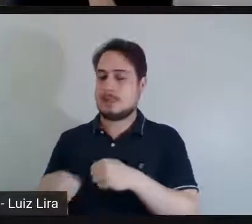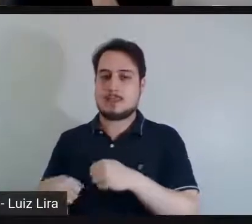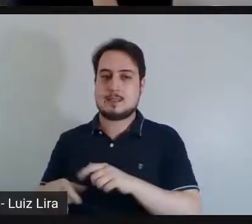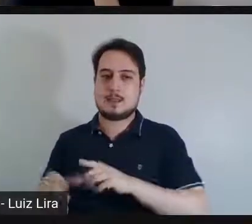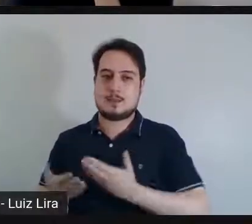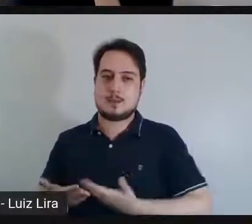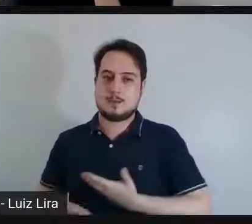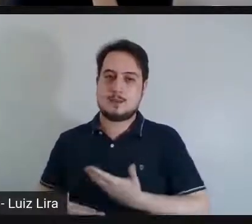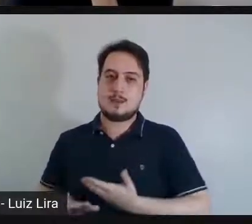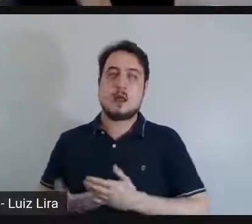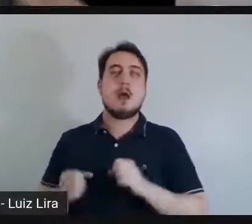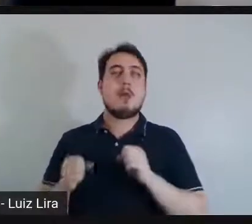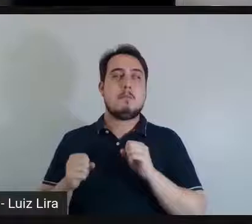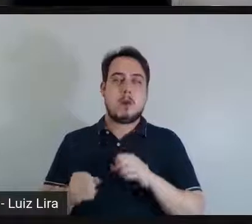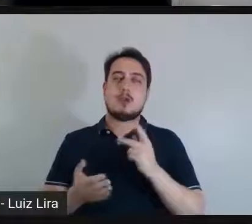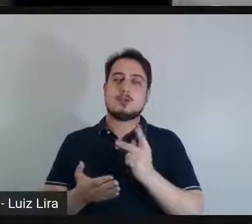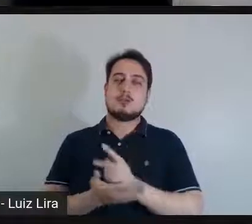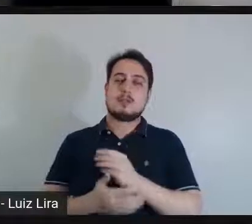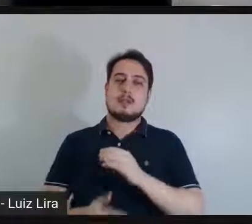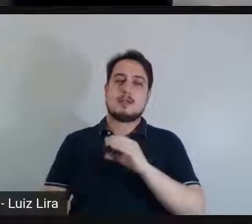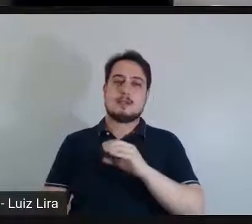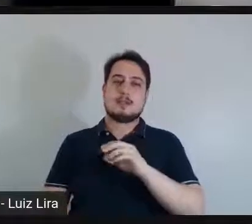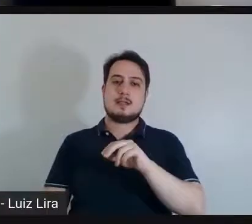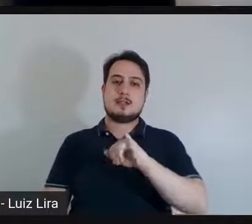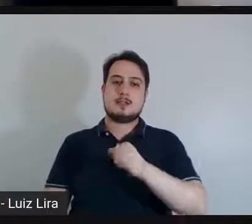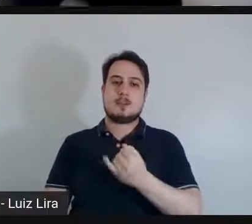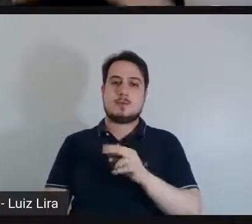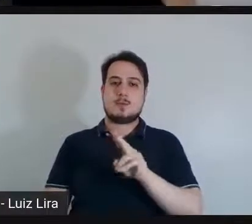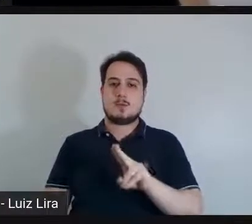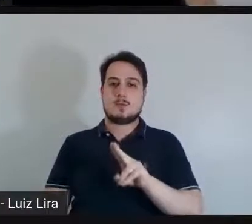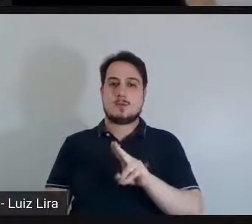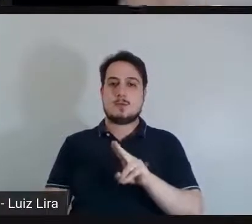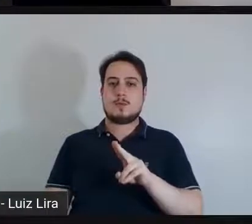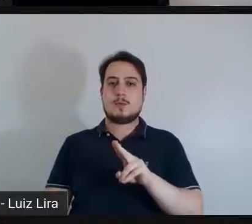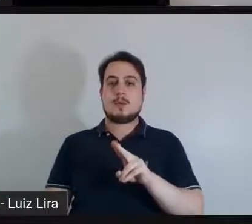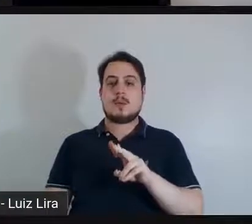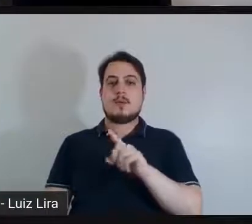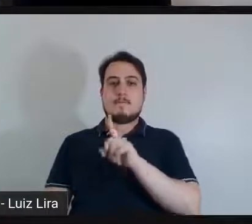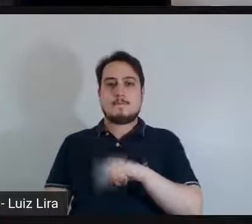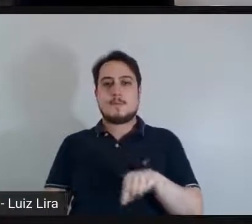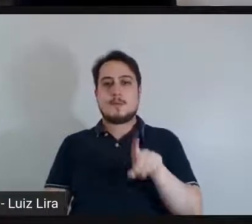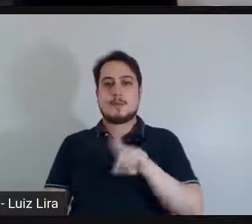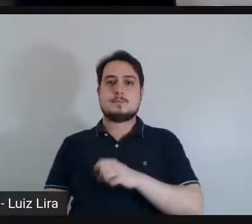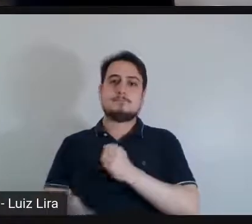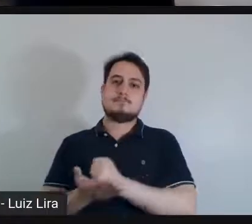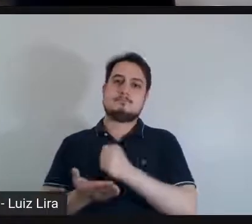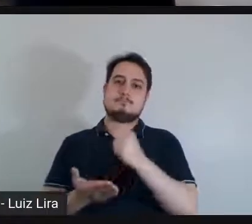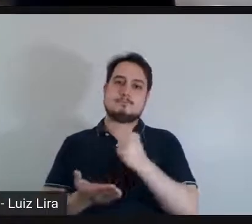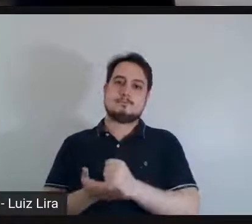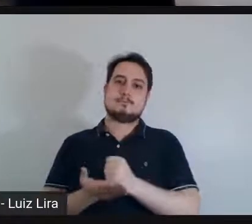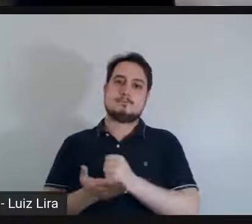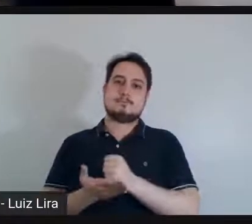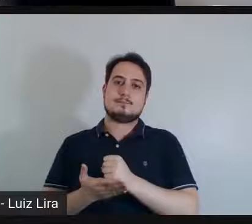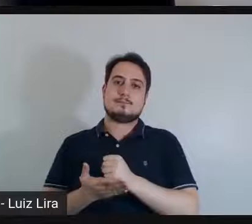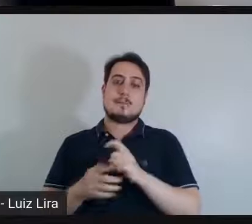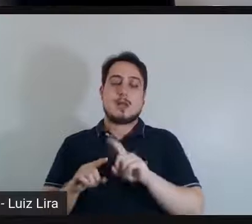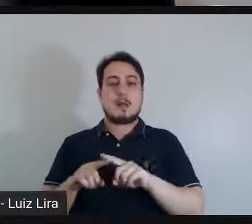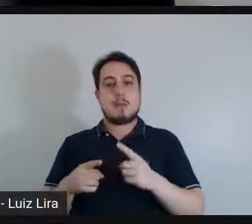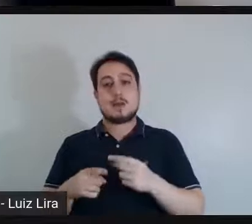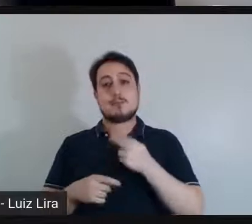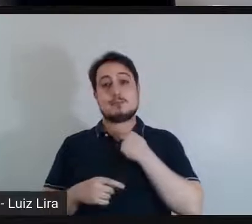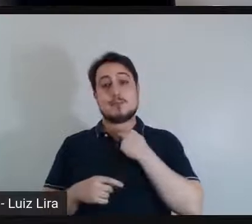Pode ser, igual eu falei, por exemplo, CGU, não preciso das copeiras. Suspendo a execução do contrato administrativo de cooperagem. Mas eu não